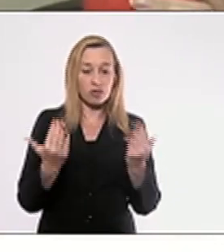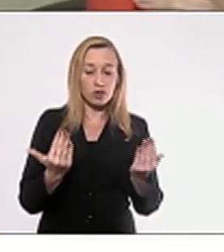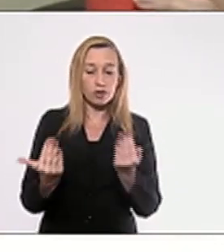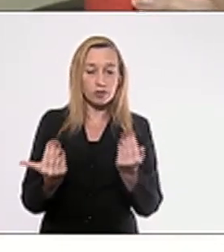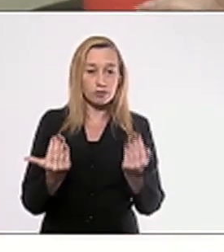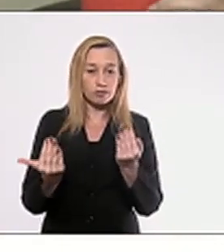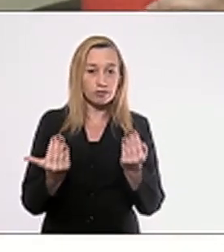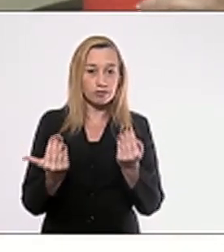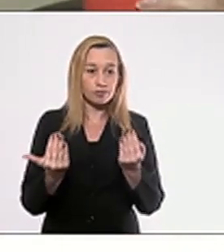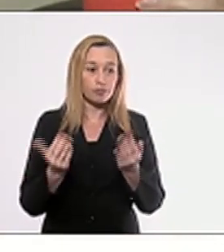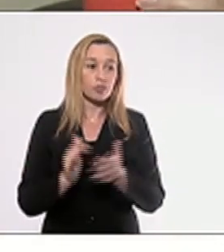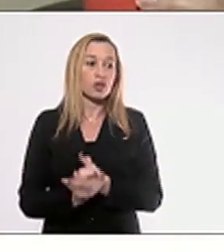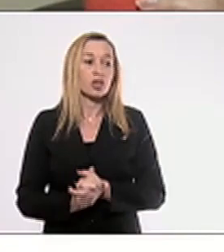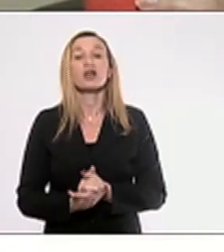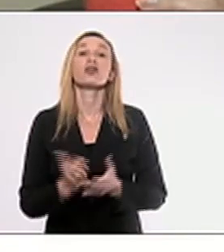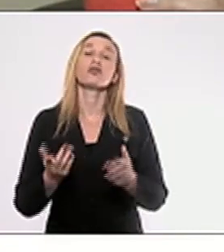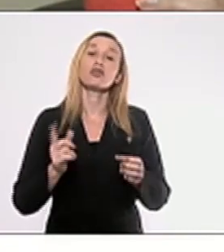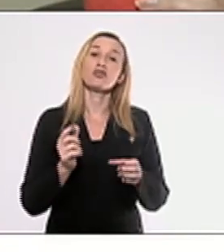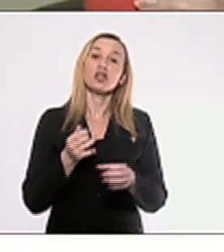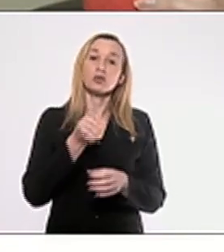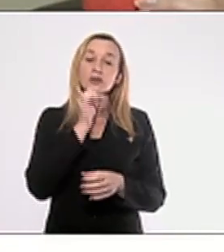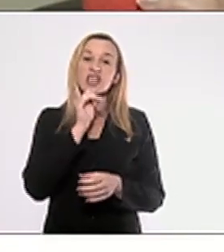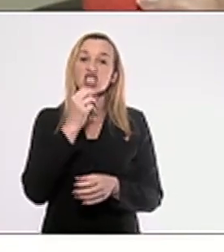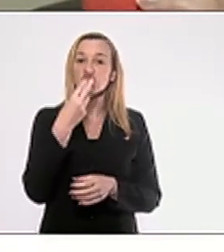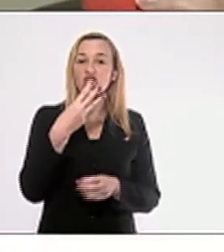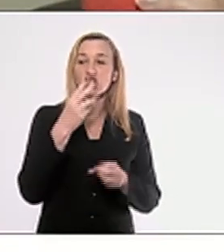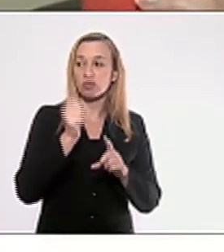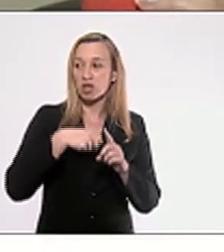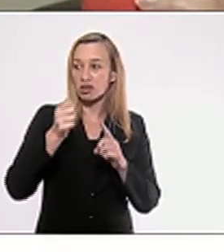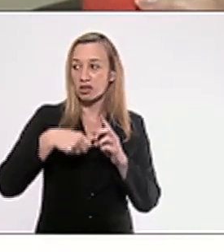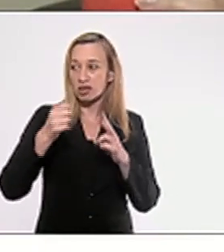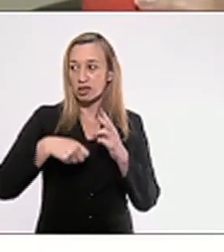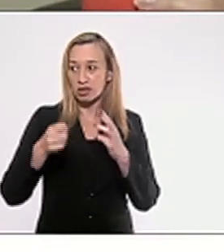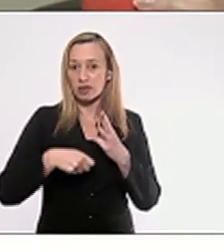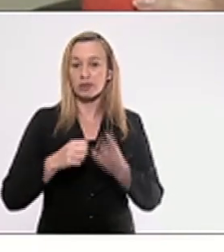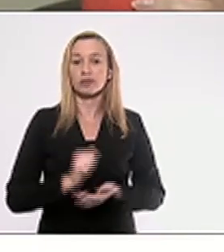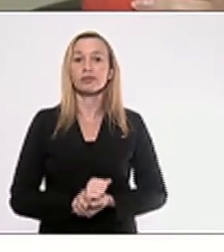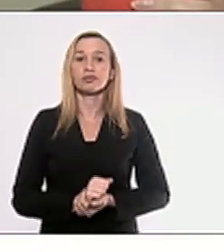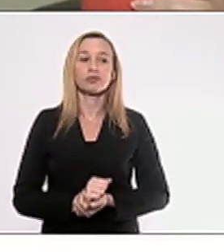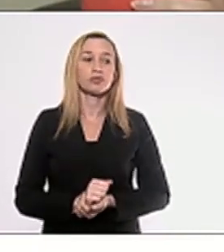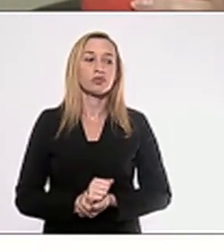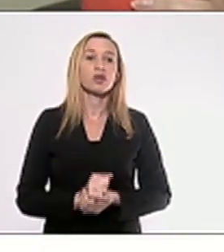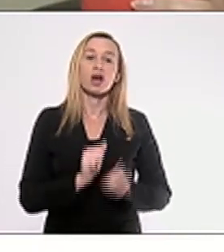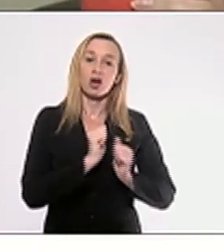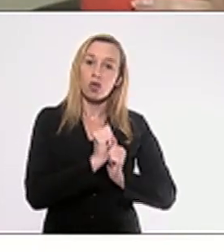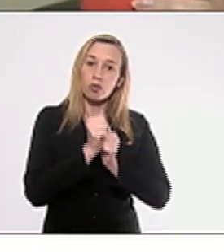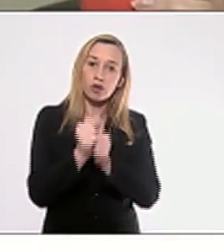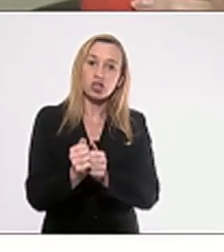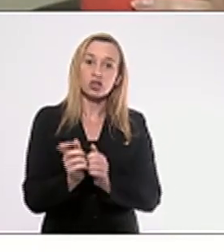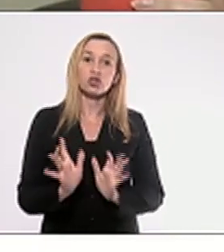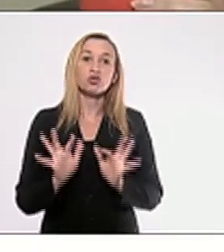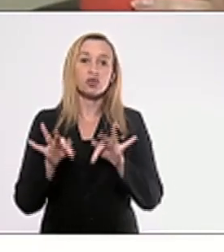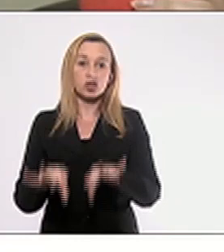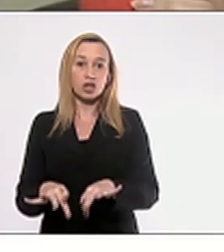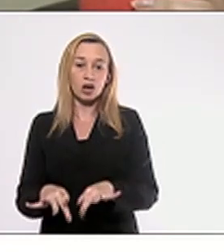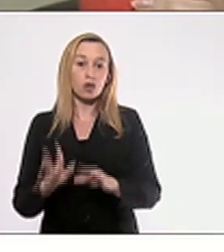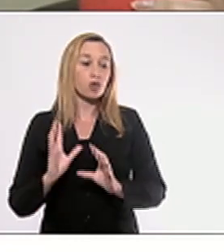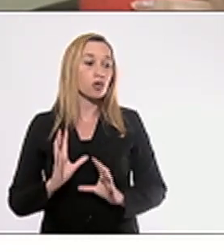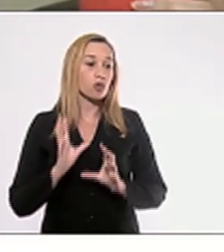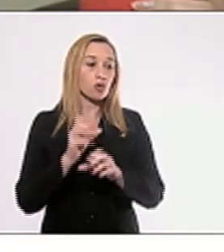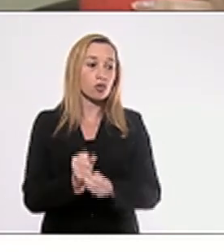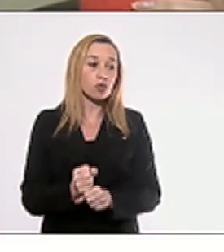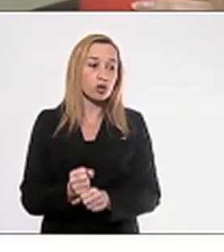será grande. E foi feito um teste por 3 meses, se eu não me engano, acompanhando, e no final o perito concluiu